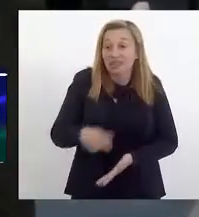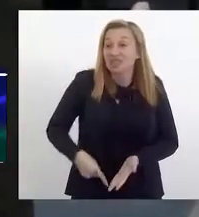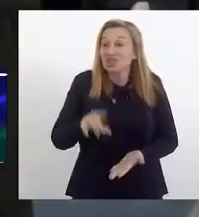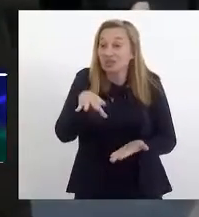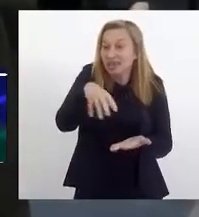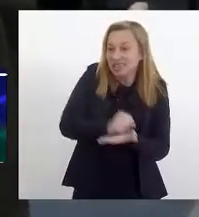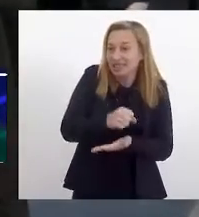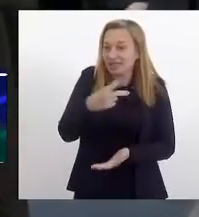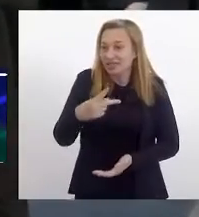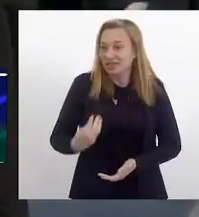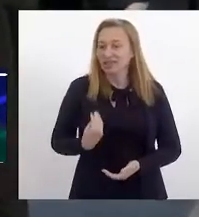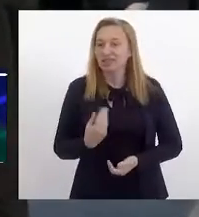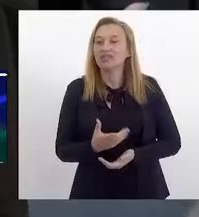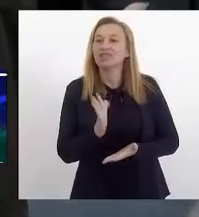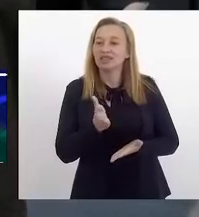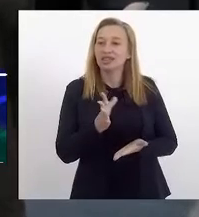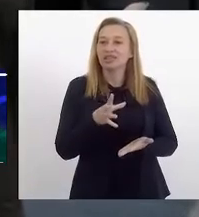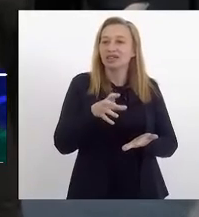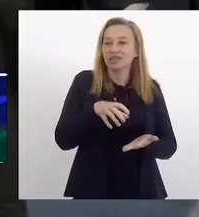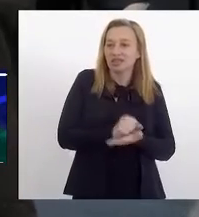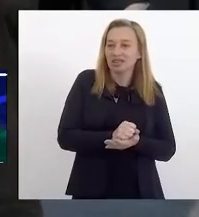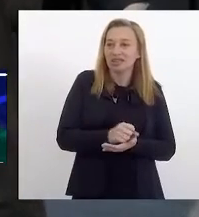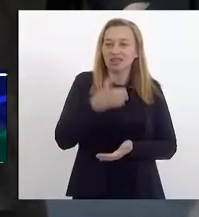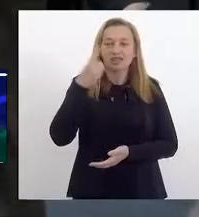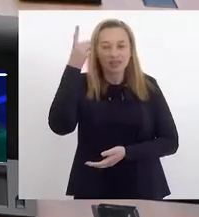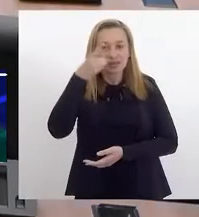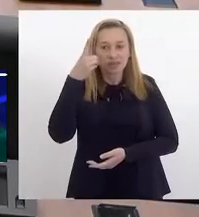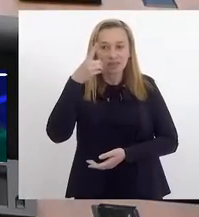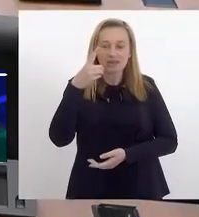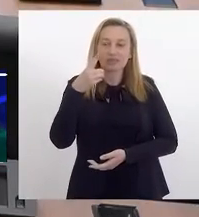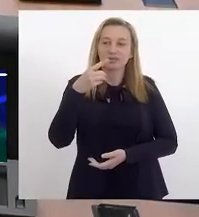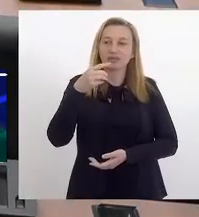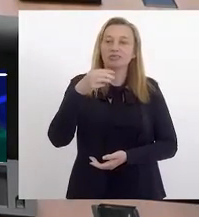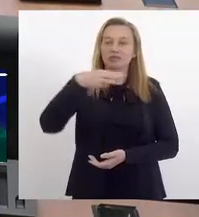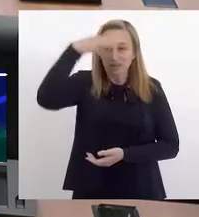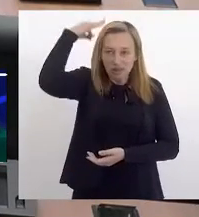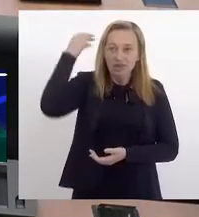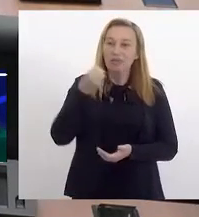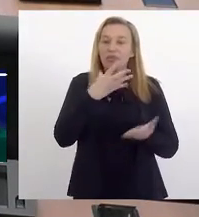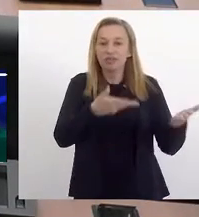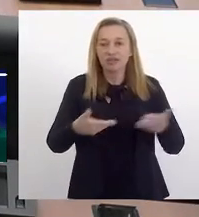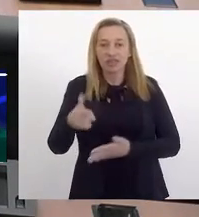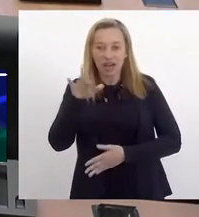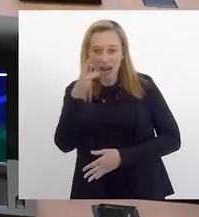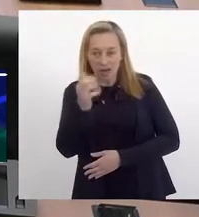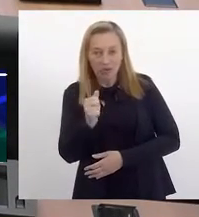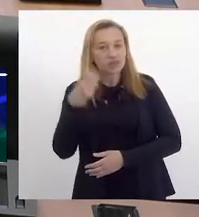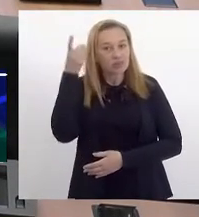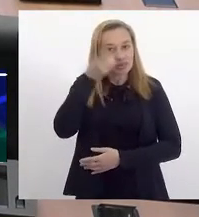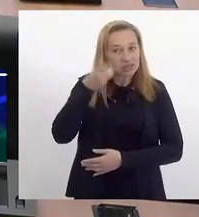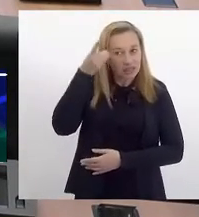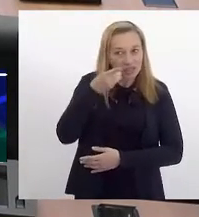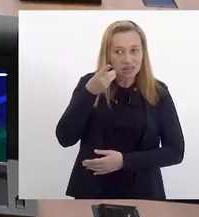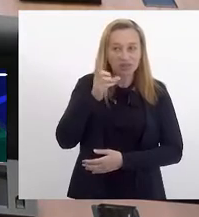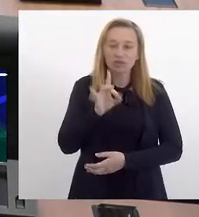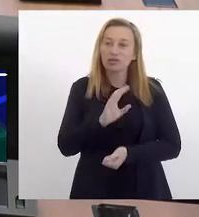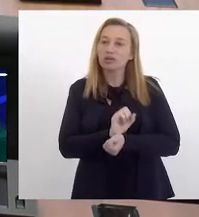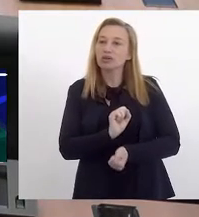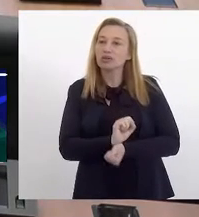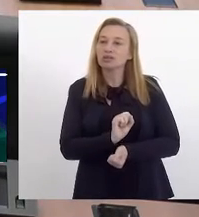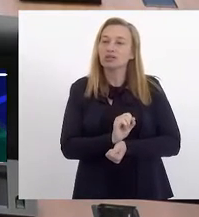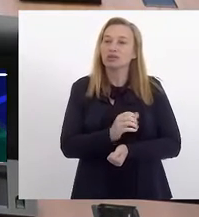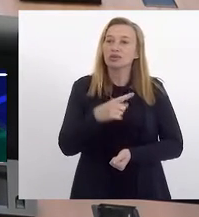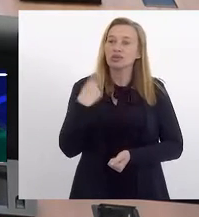registro. Muito bem feito o registro, deputado Márcio Pacheco. Seja muito bem-vinda, deputada Laura Carneiro. Estamos só aguardando o